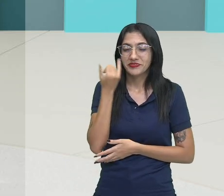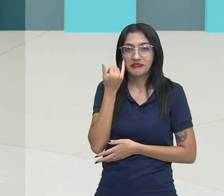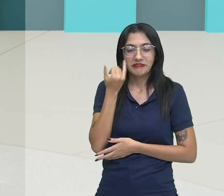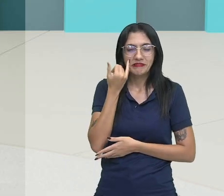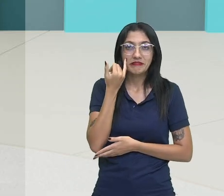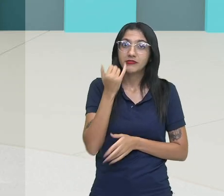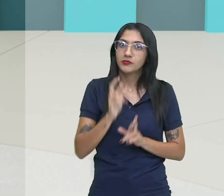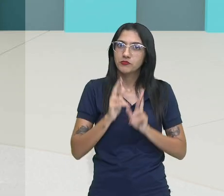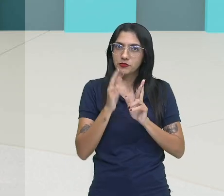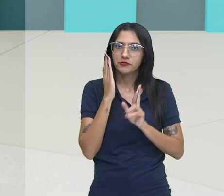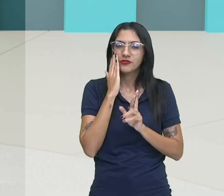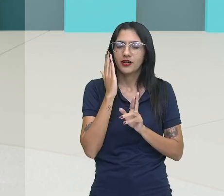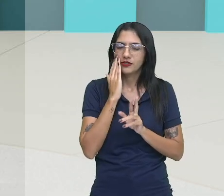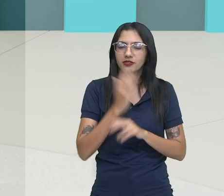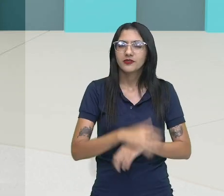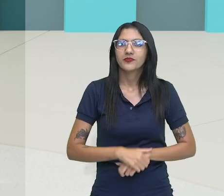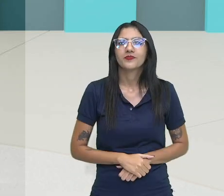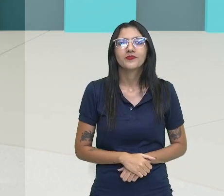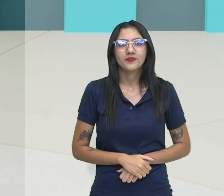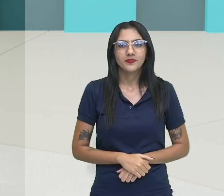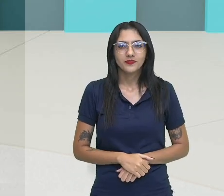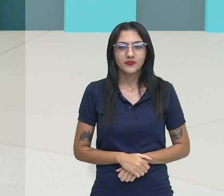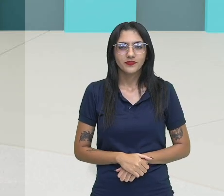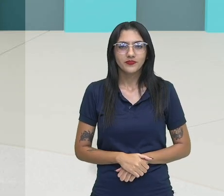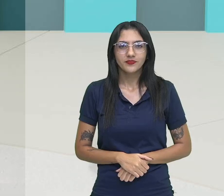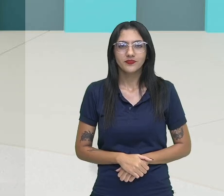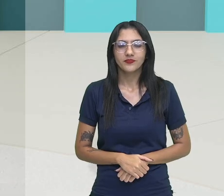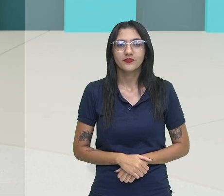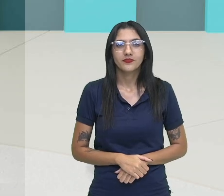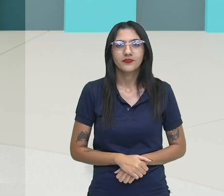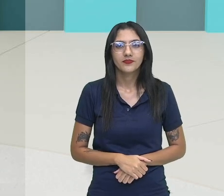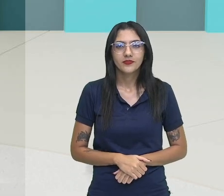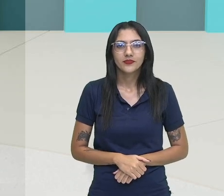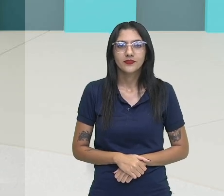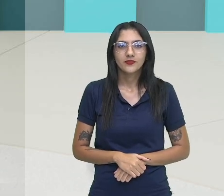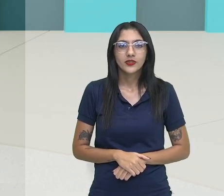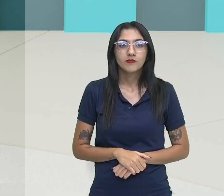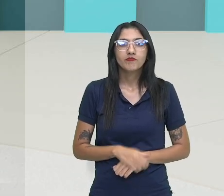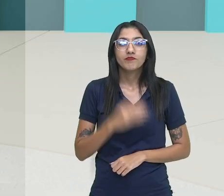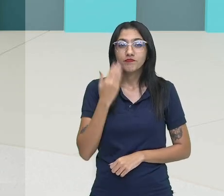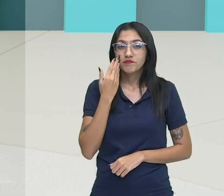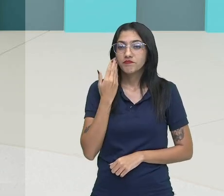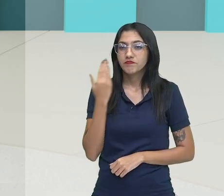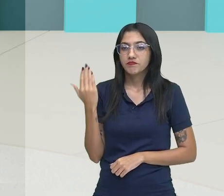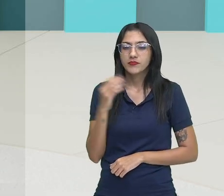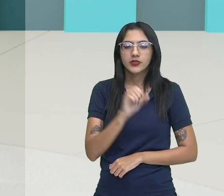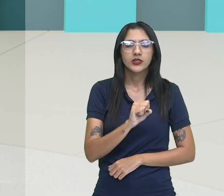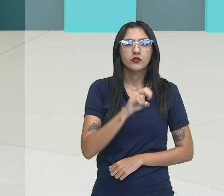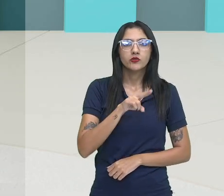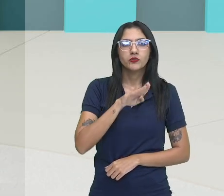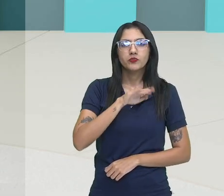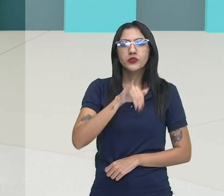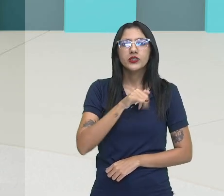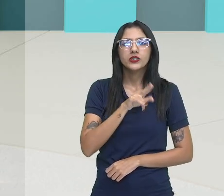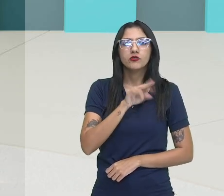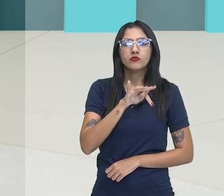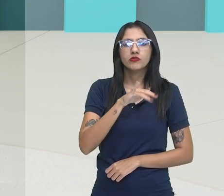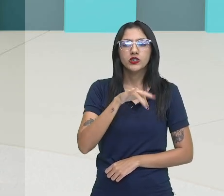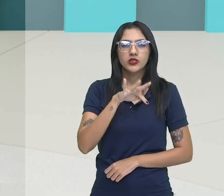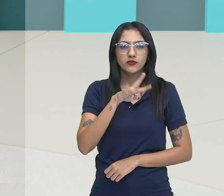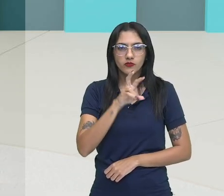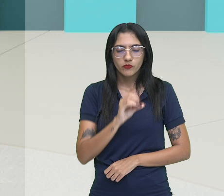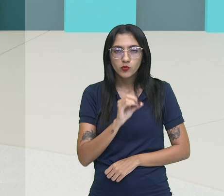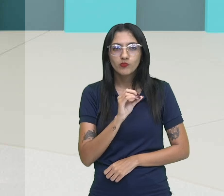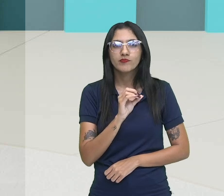que você tenha entendido. Vamos agora falar dentro do subjuntivo, porque existem também classificações. Dentro